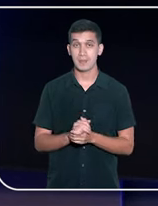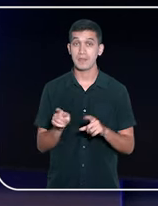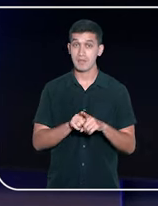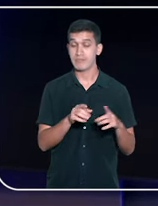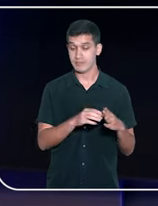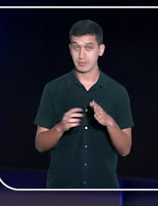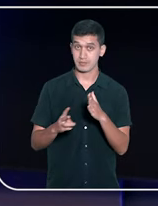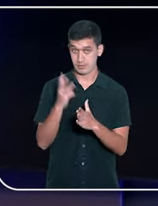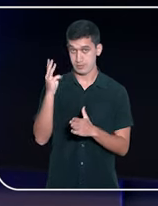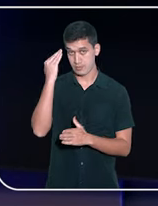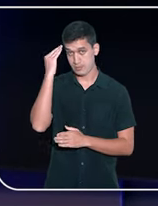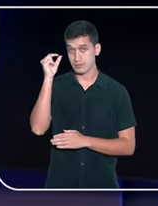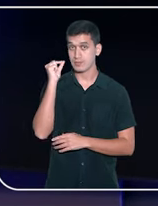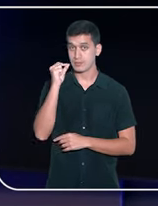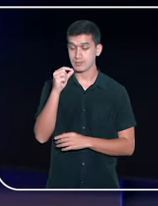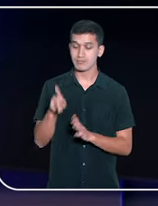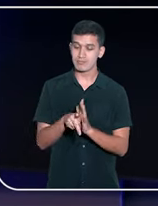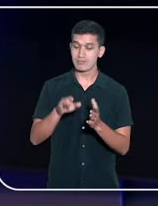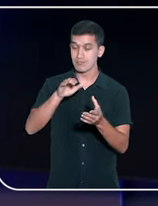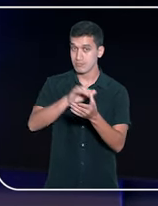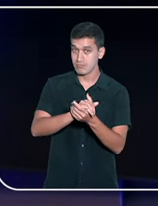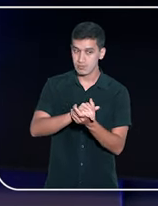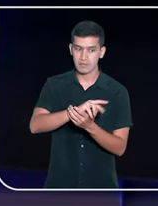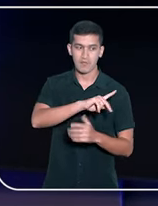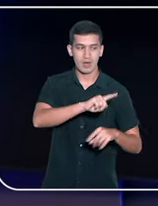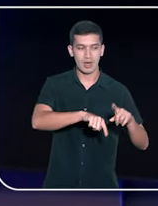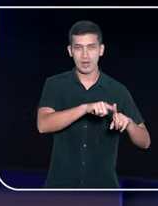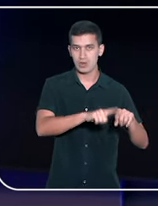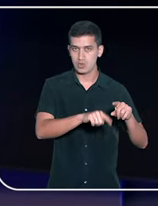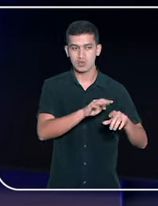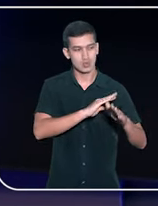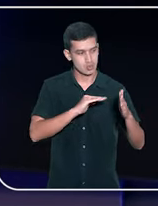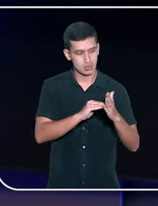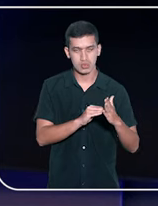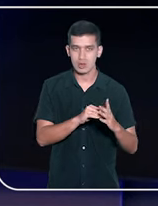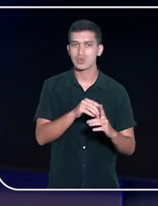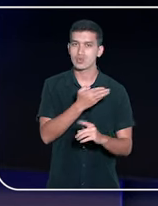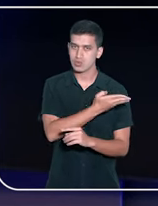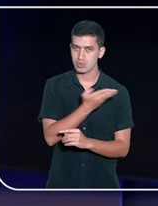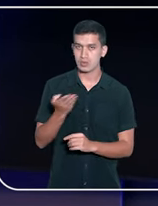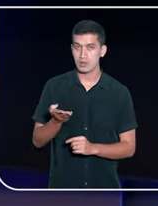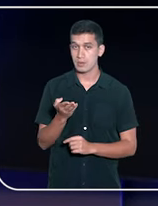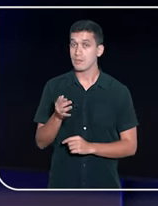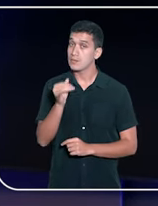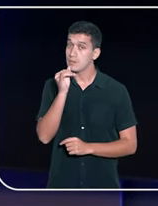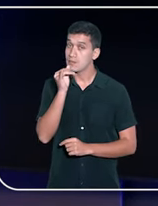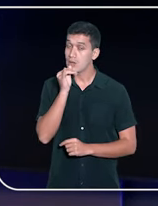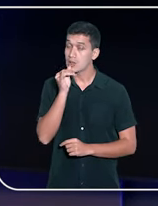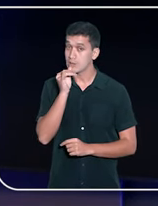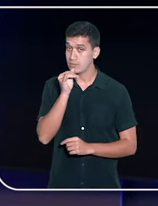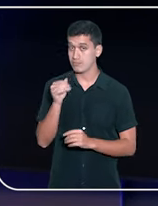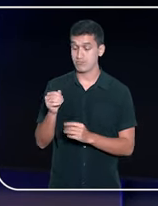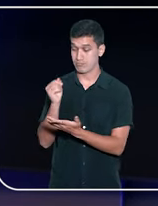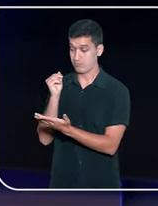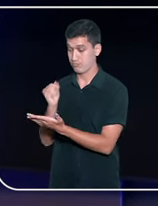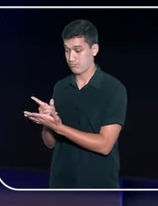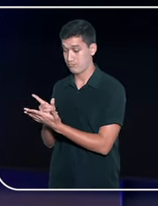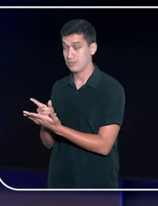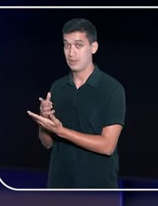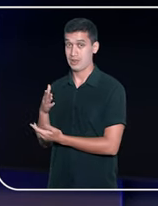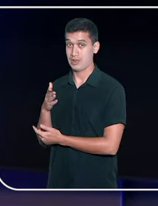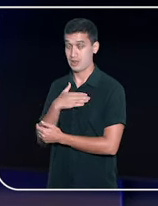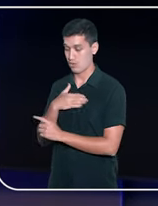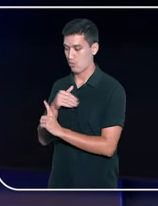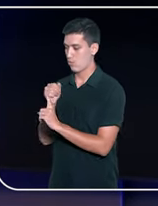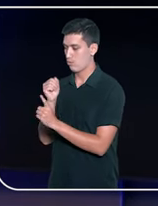entendimento de que na comunhão parcial de bens imóvel comprado com recursos de Apenas Um dos cônjuges também